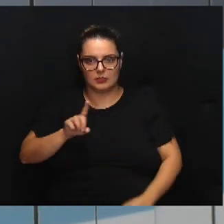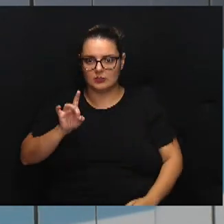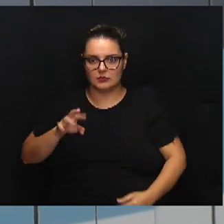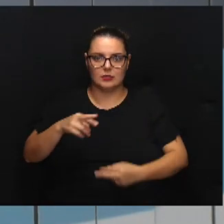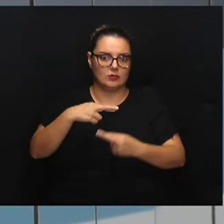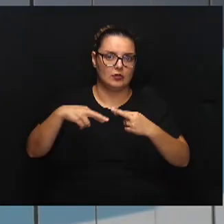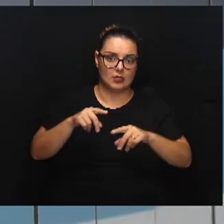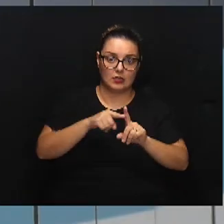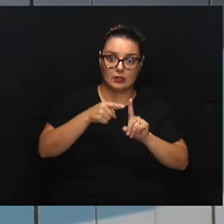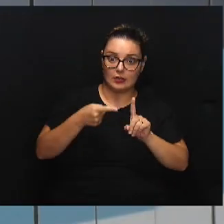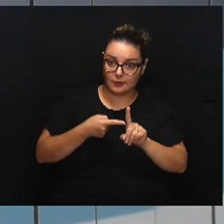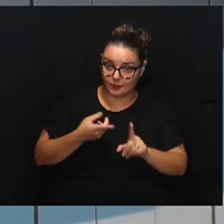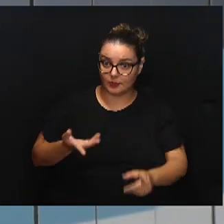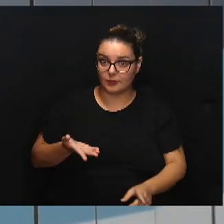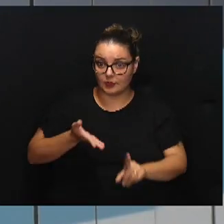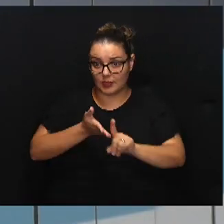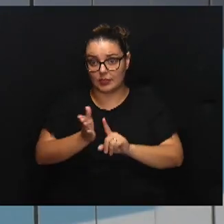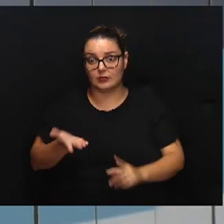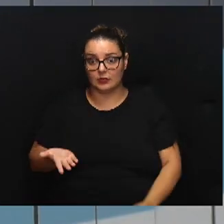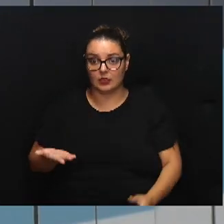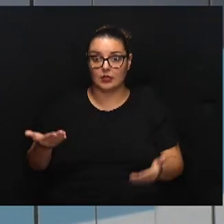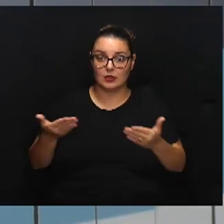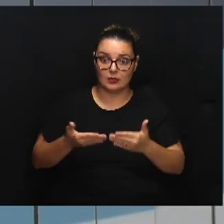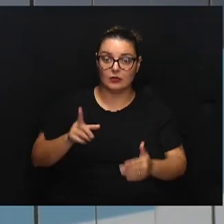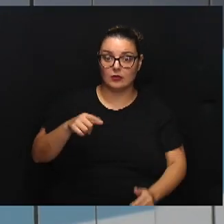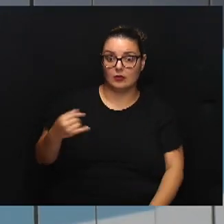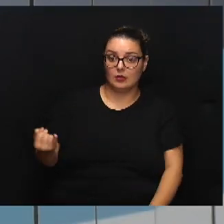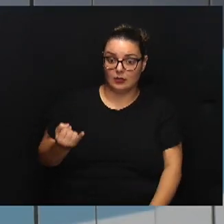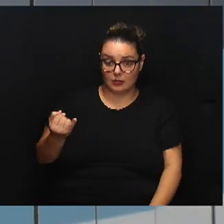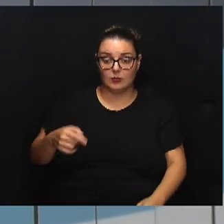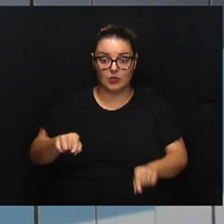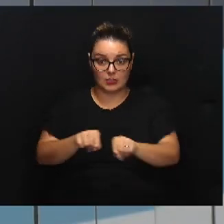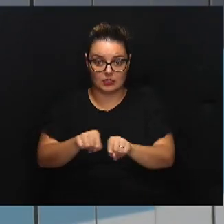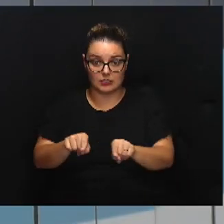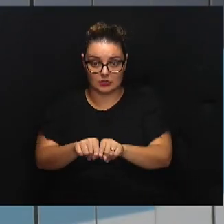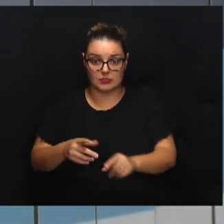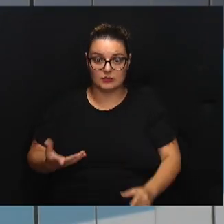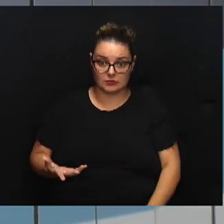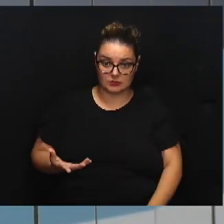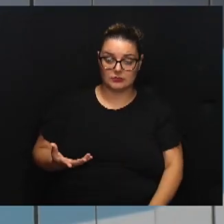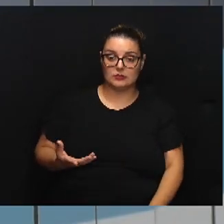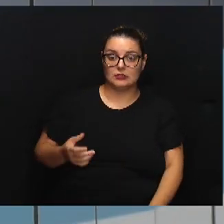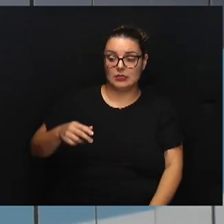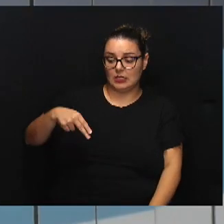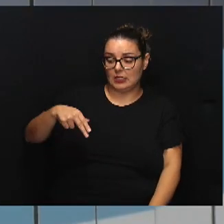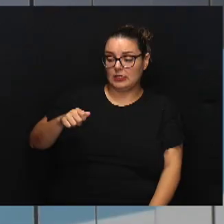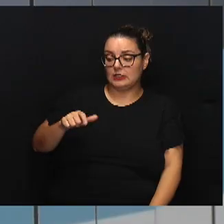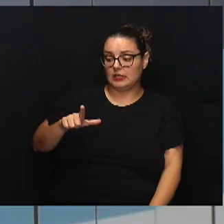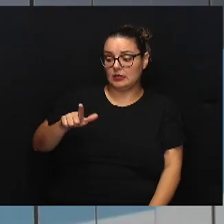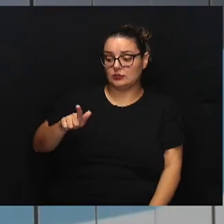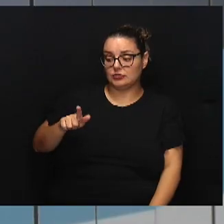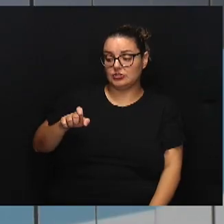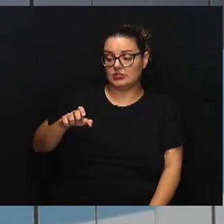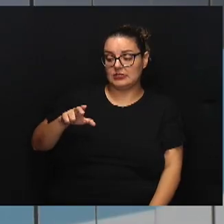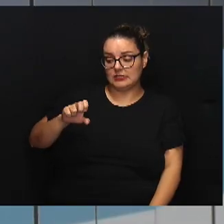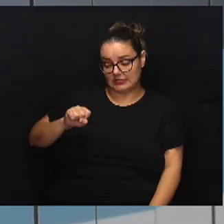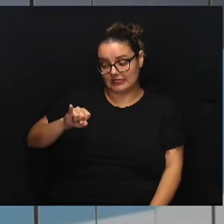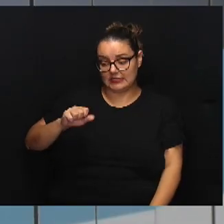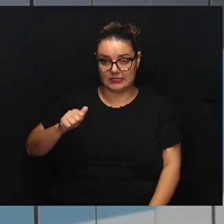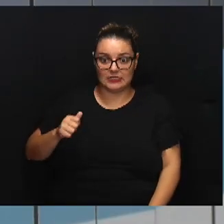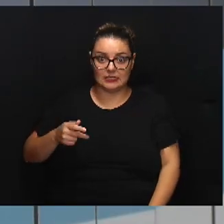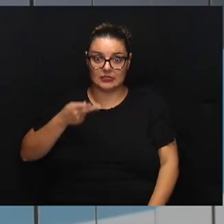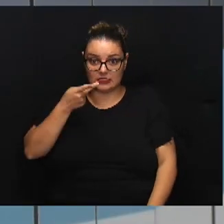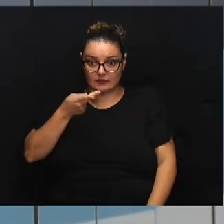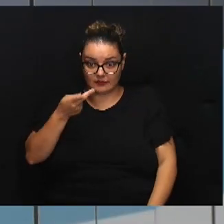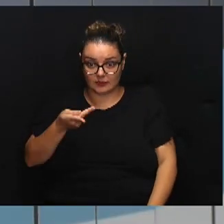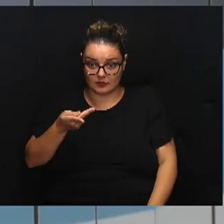ao parto. Agora, é importante também a gente trazer a questão da analgesia que a professora estava comentando, porque isso de